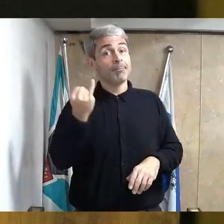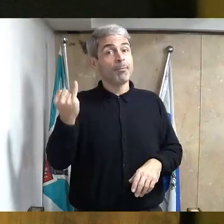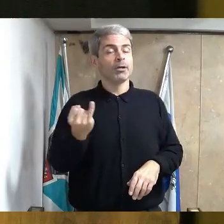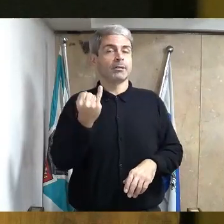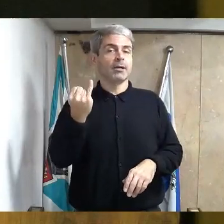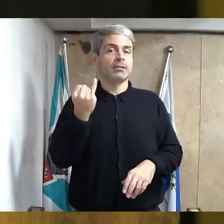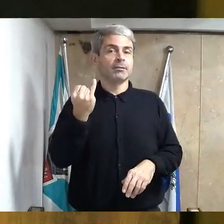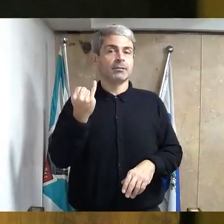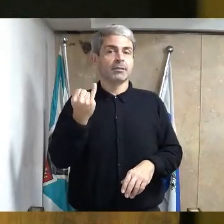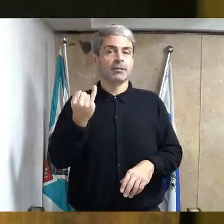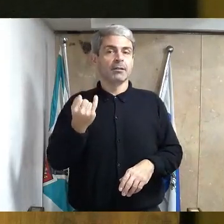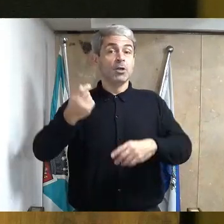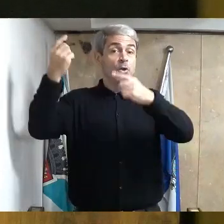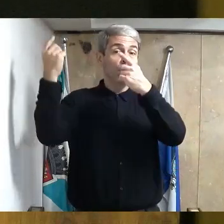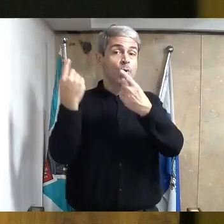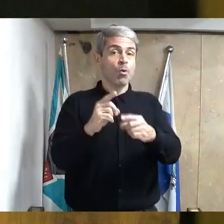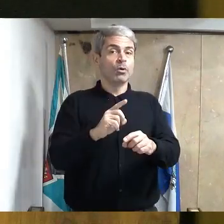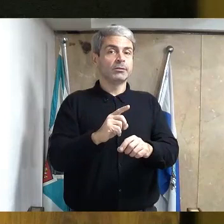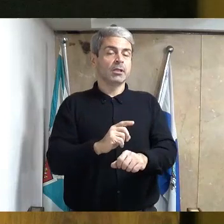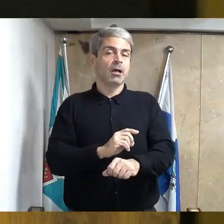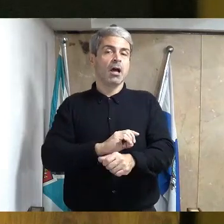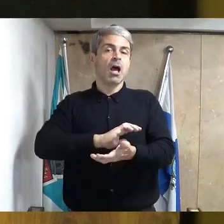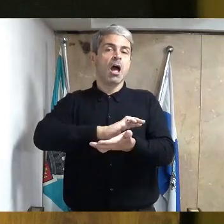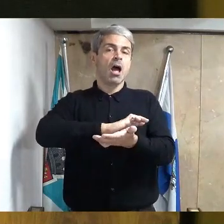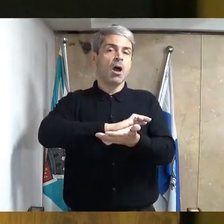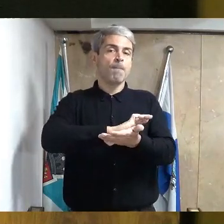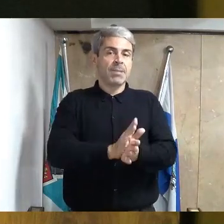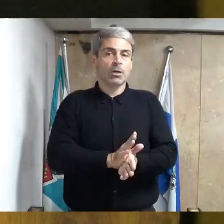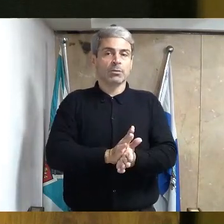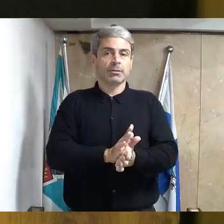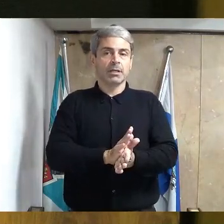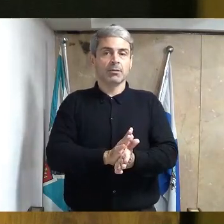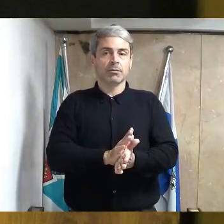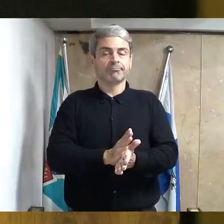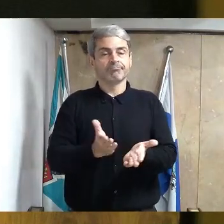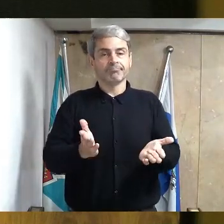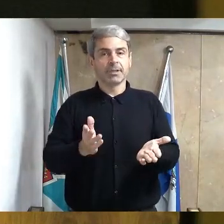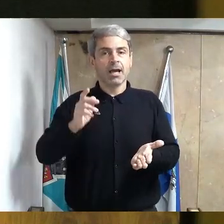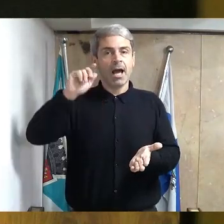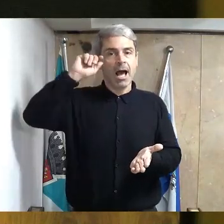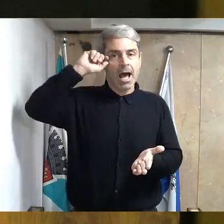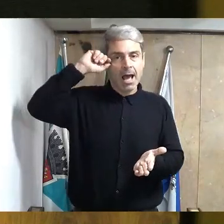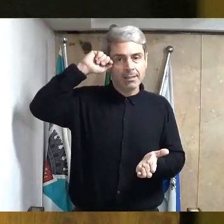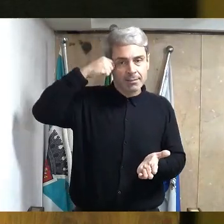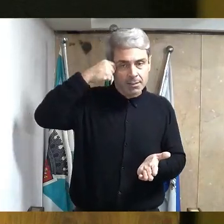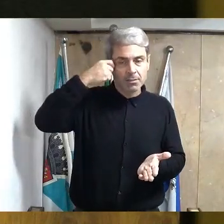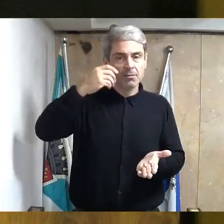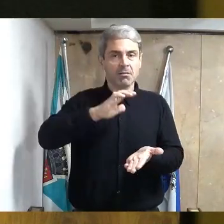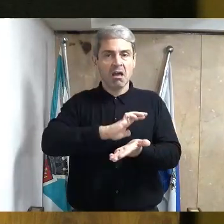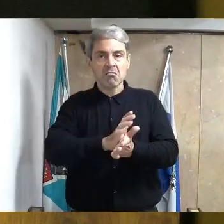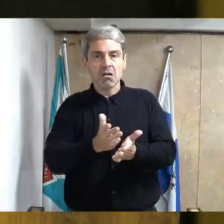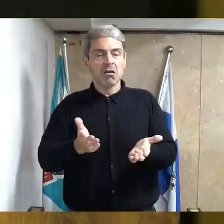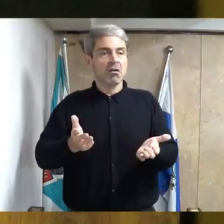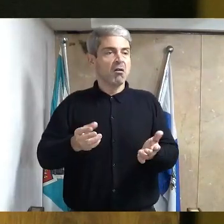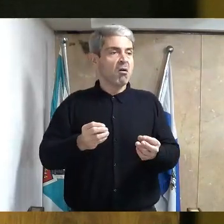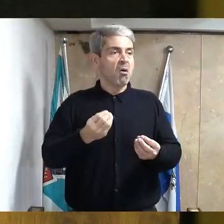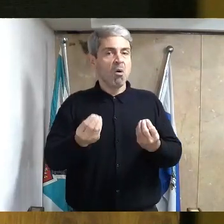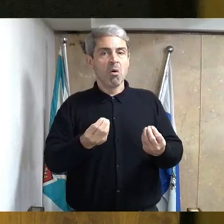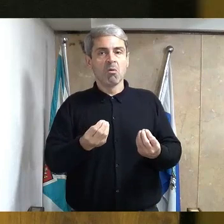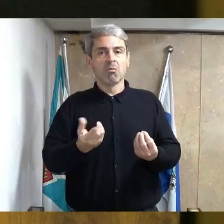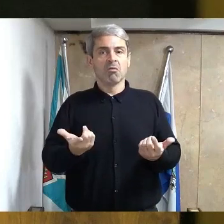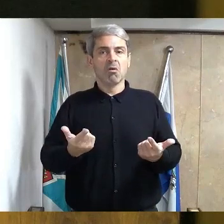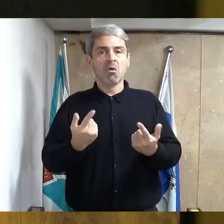que é o combate a qualquer forma de preconceito, racismo e